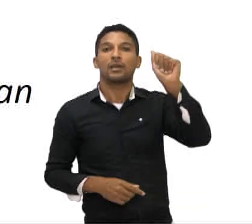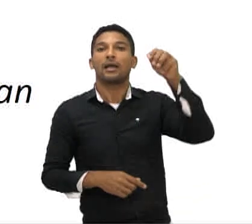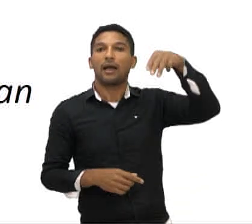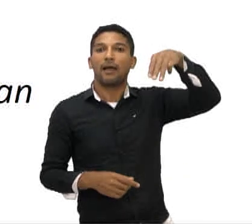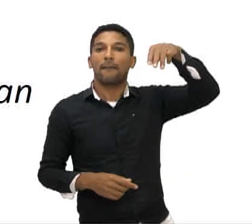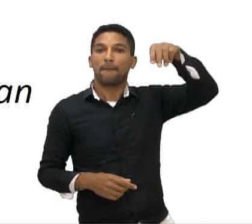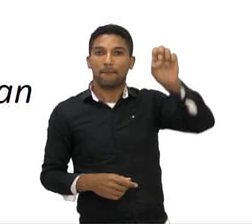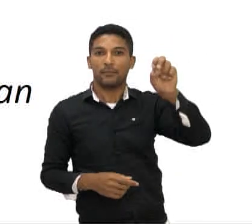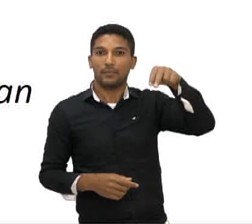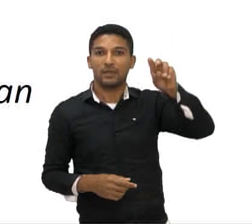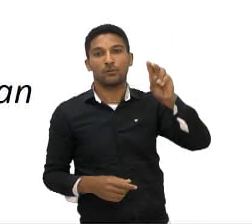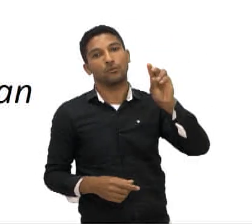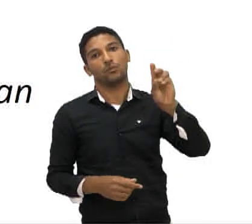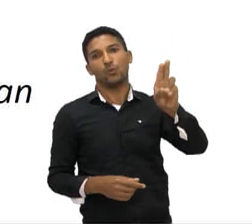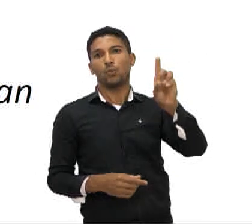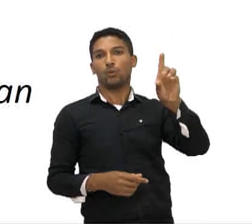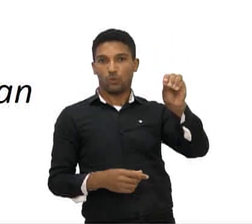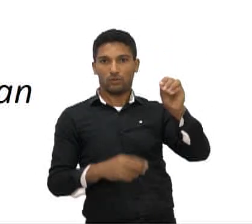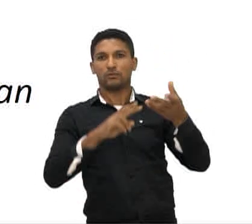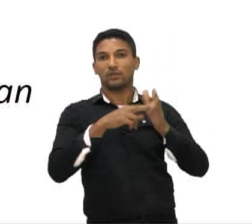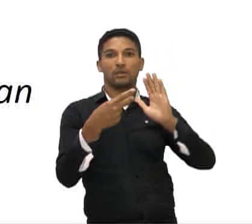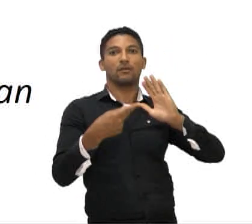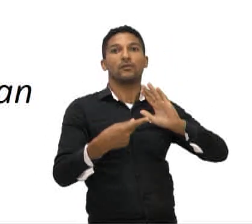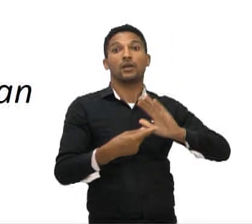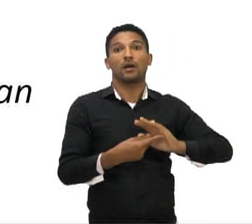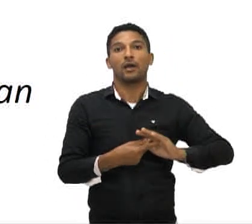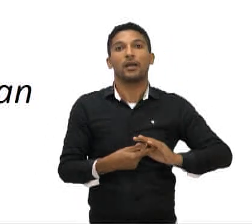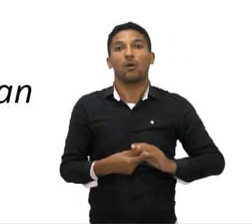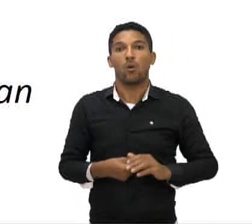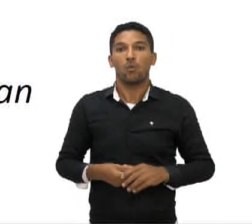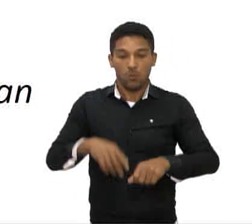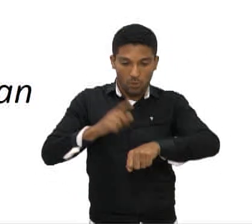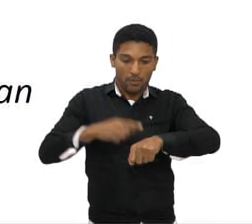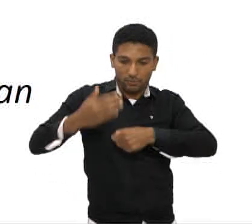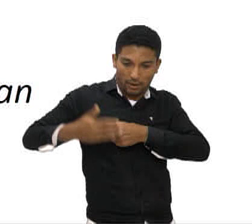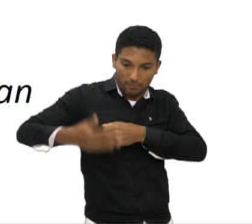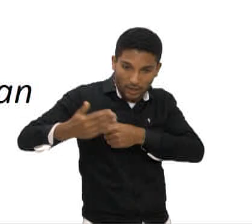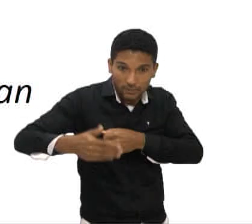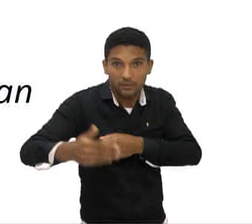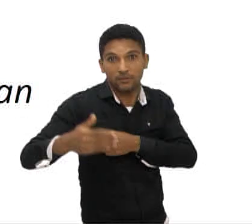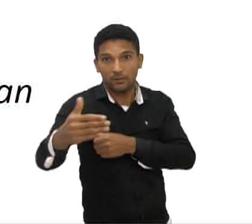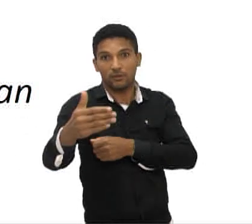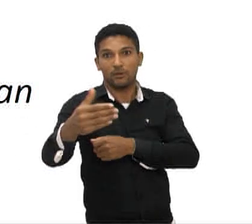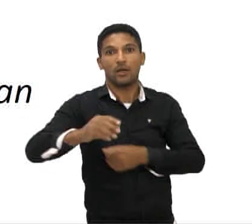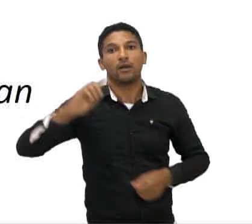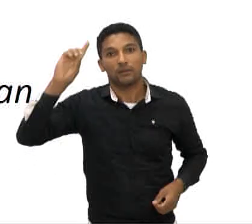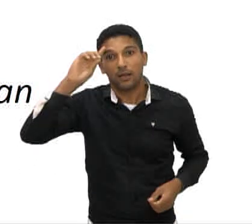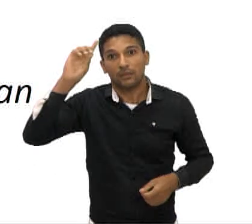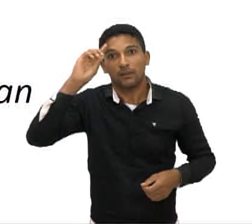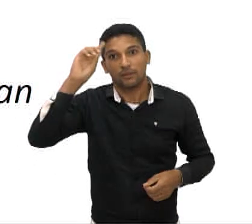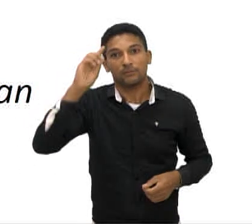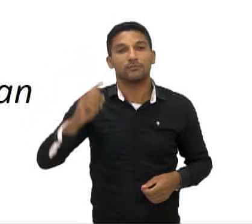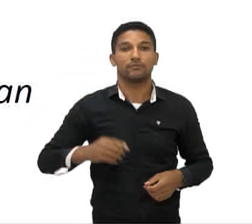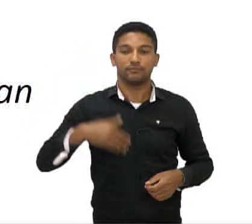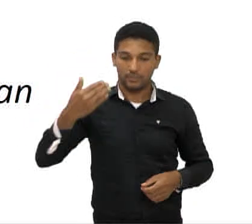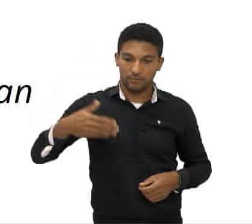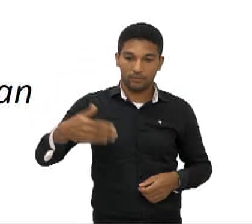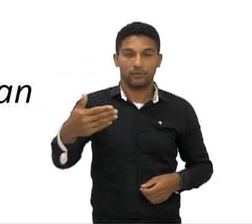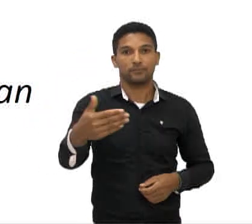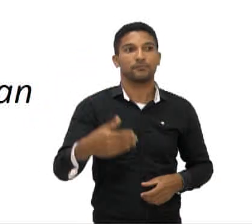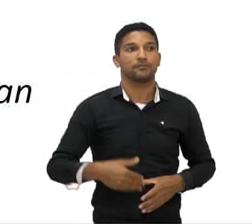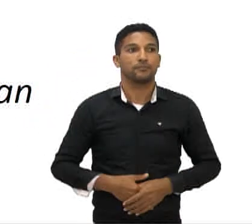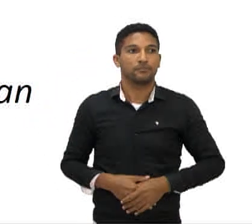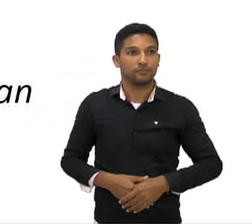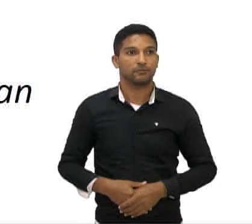A menudo ocorre em lugares concretos, cidade, calles, frequentemente. Se